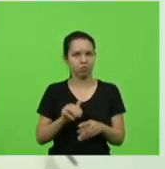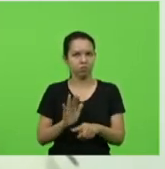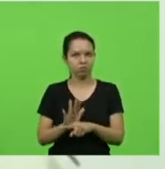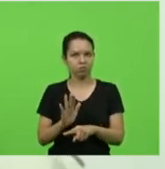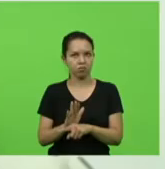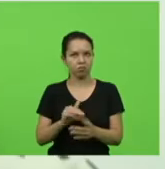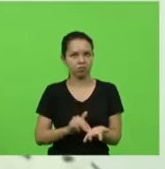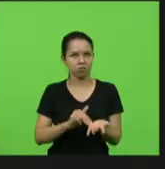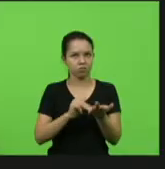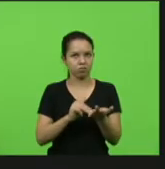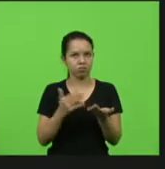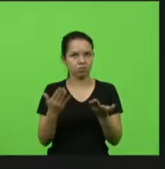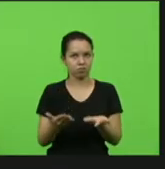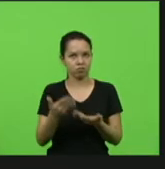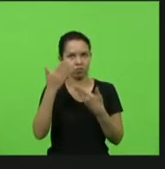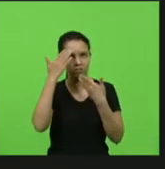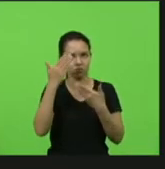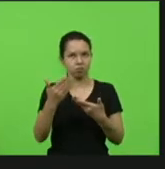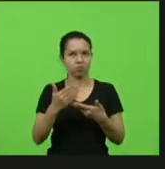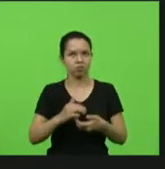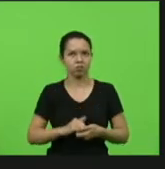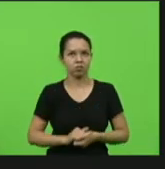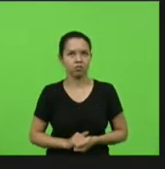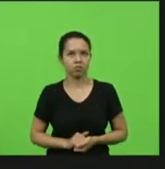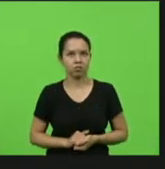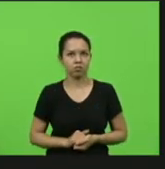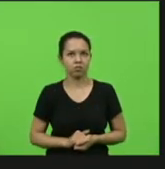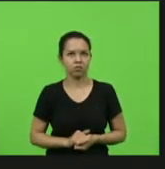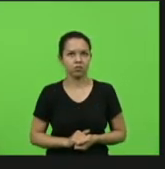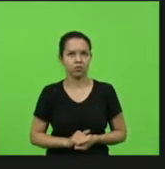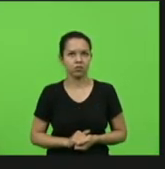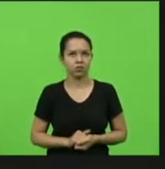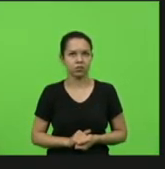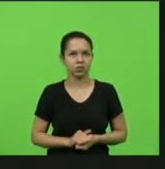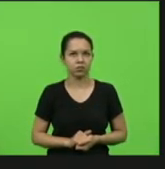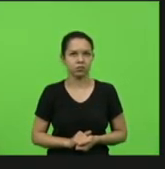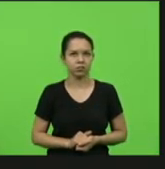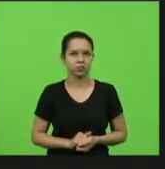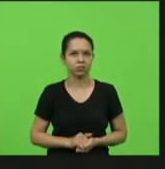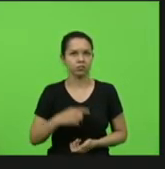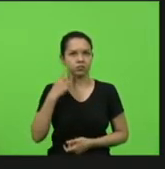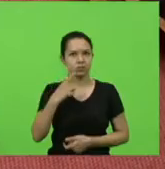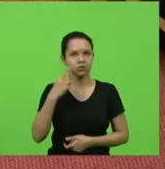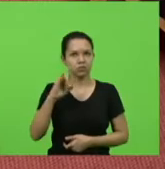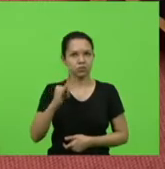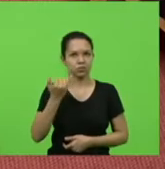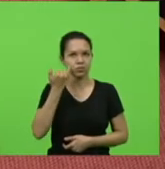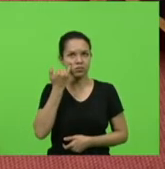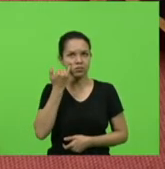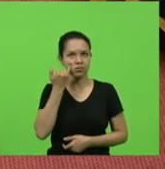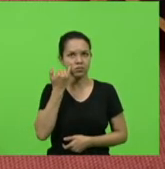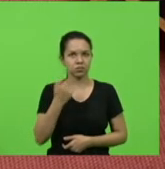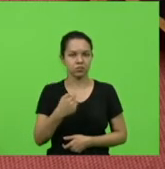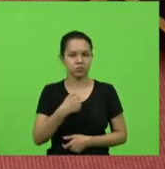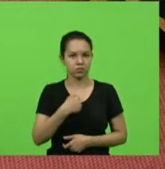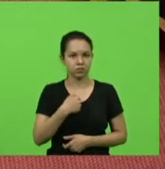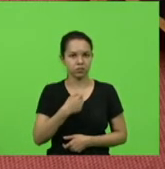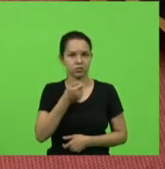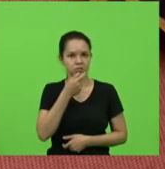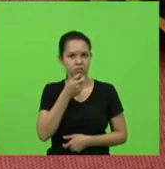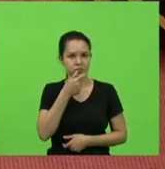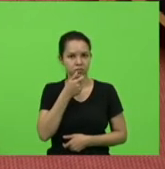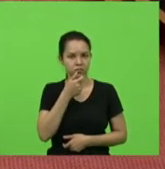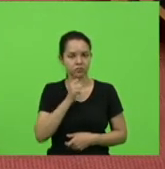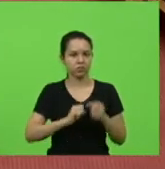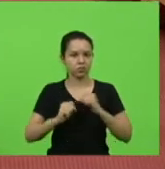moção como essa. Obrigada, presidente. Presidente. Deputado Jessé Lopes. Eu tomo remédio para ansiedade e já fiz